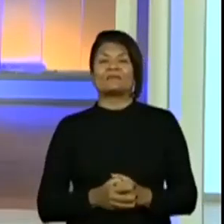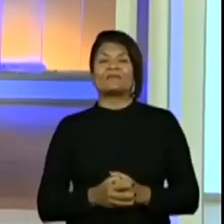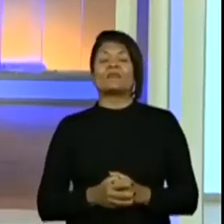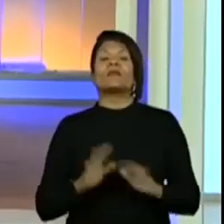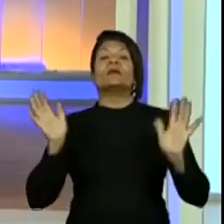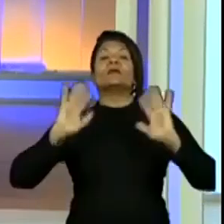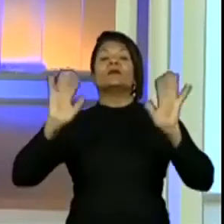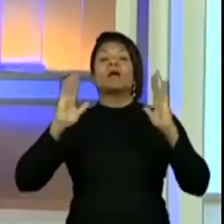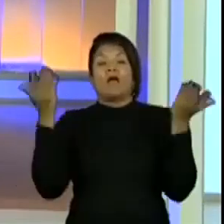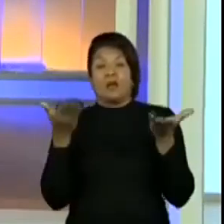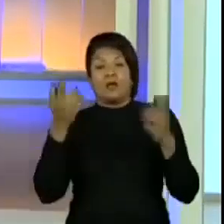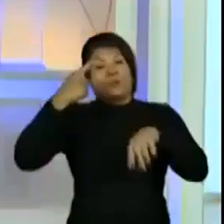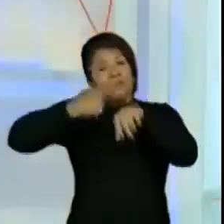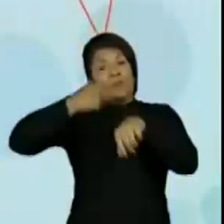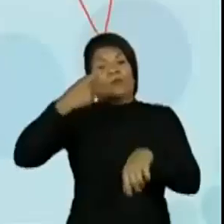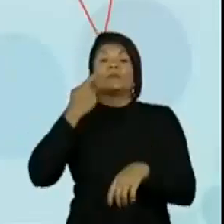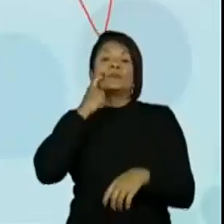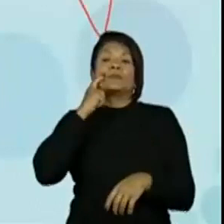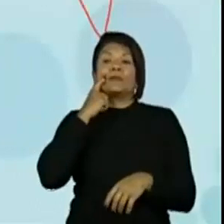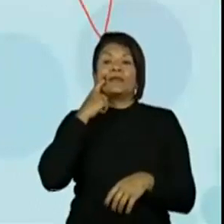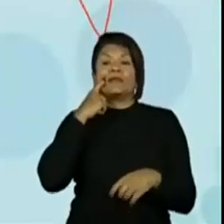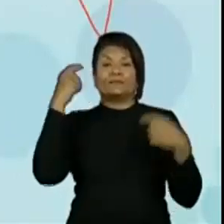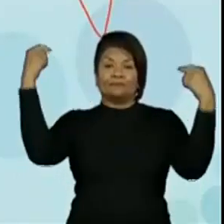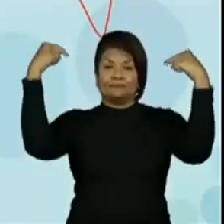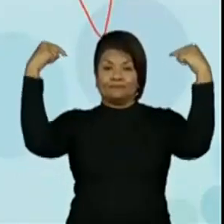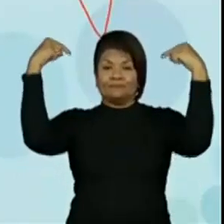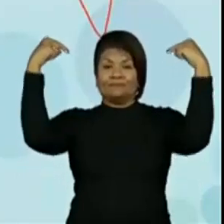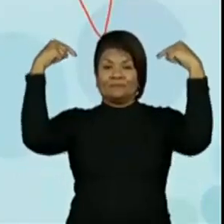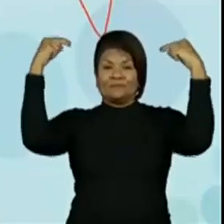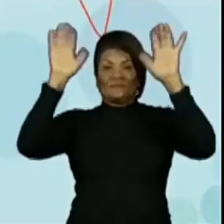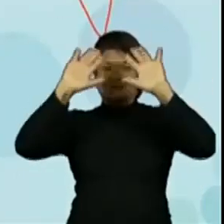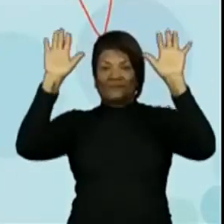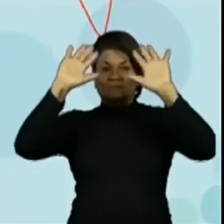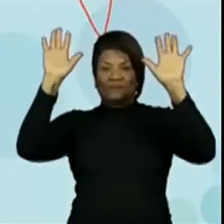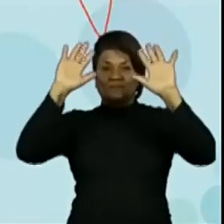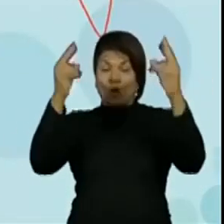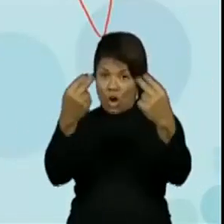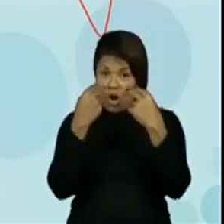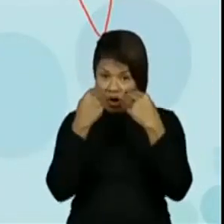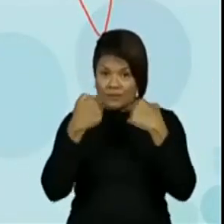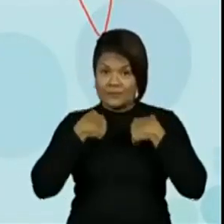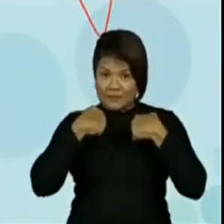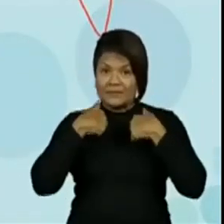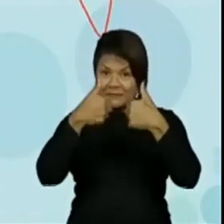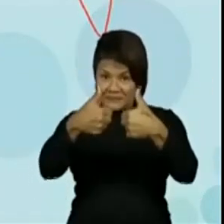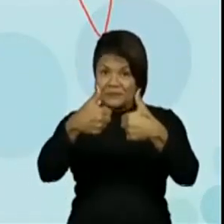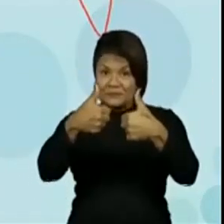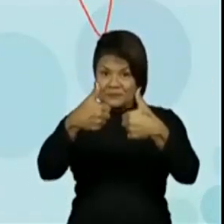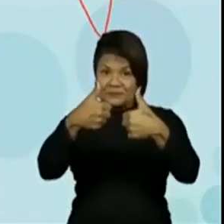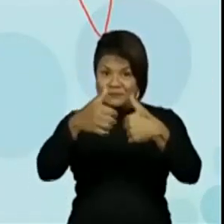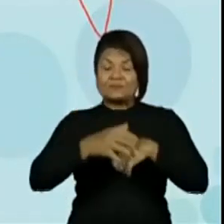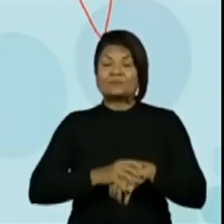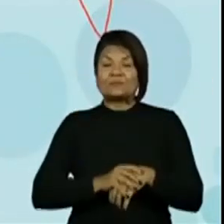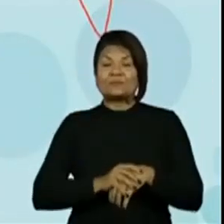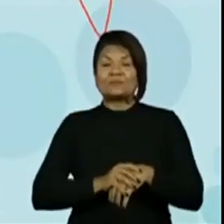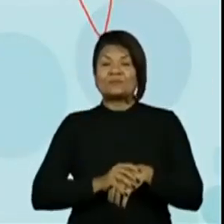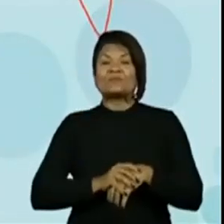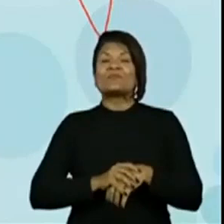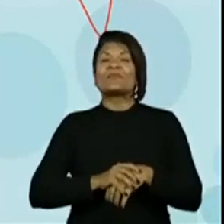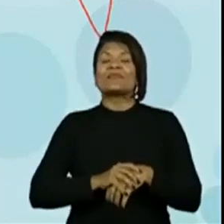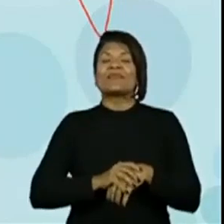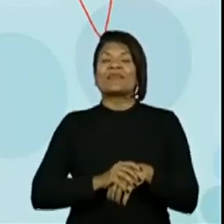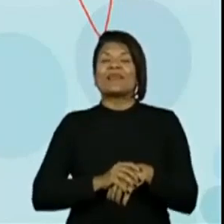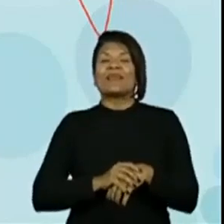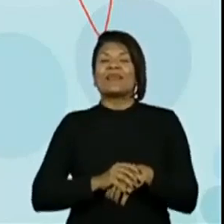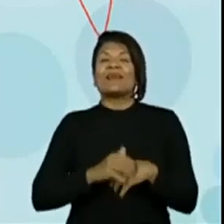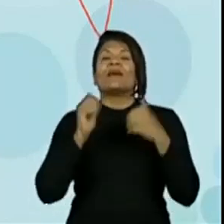o momento da Miriam. Vai colocar na tela, então todo mundo agora olhando para Miriam. Perfeito, tá aqui, amores. Dá um saudaço. Deixa eu ver. Miriam,